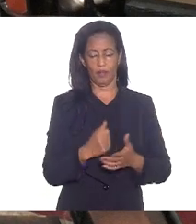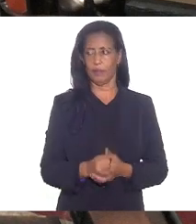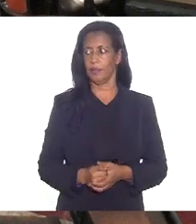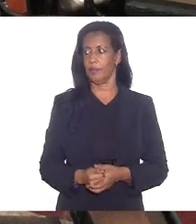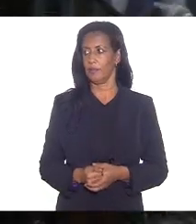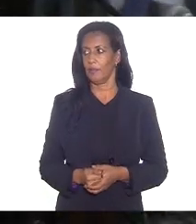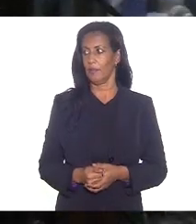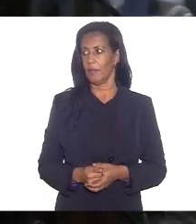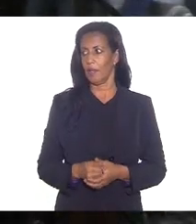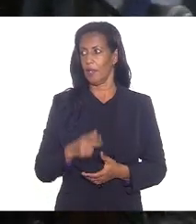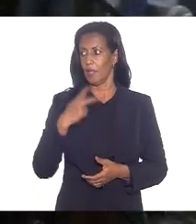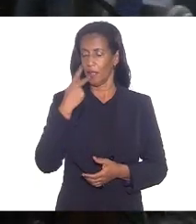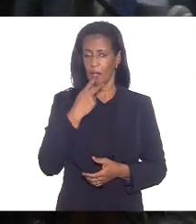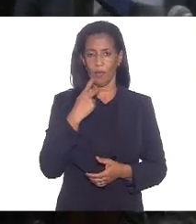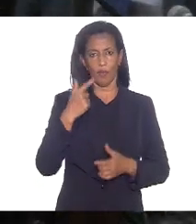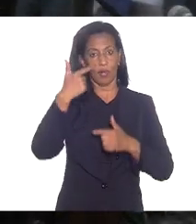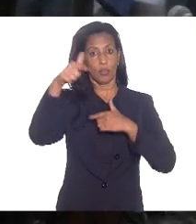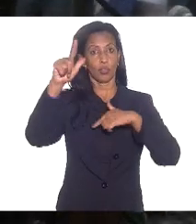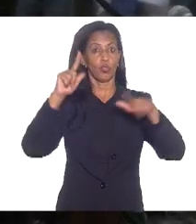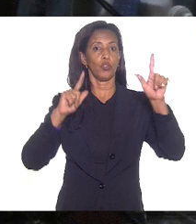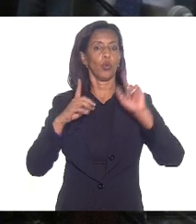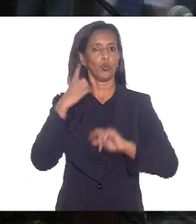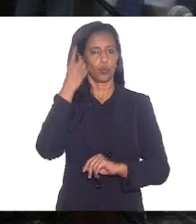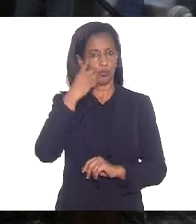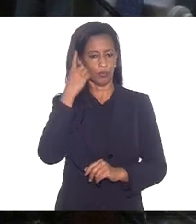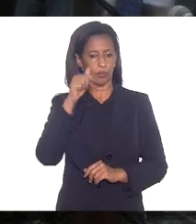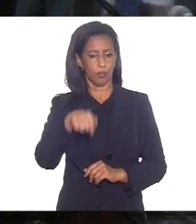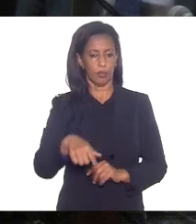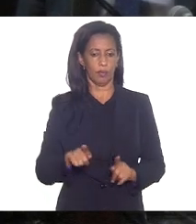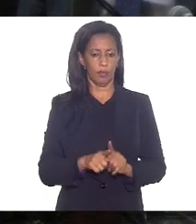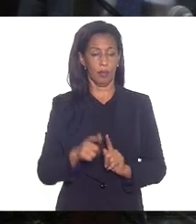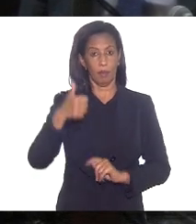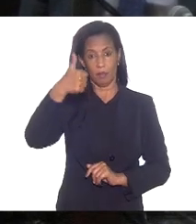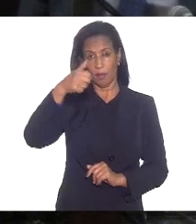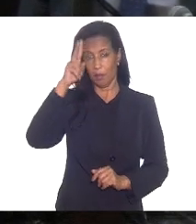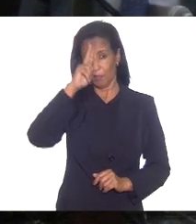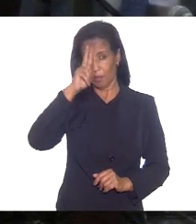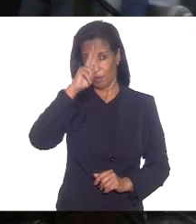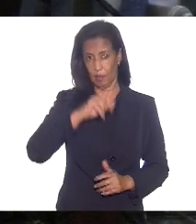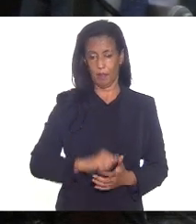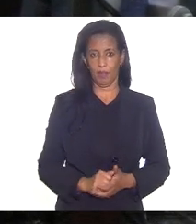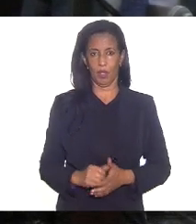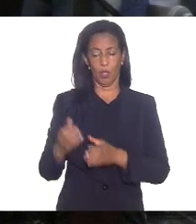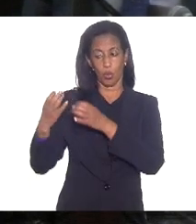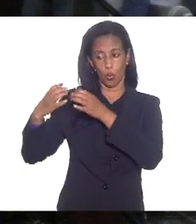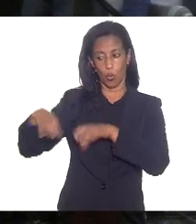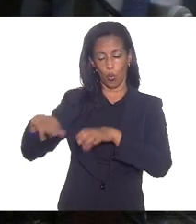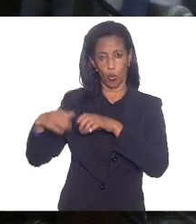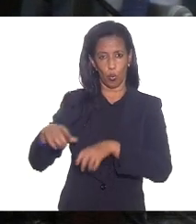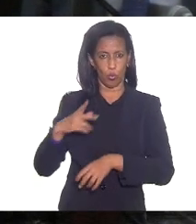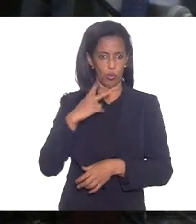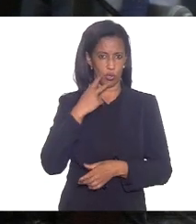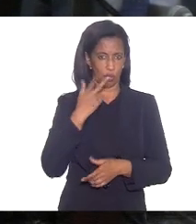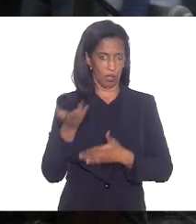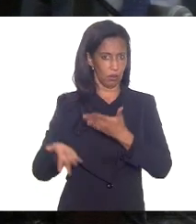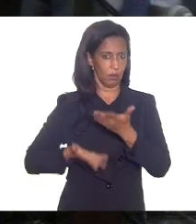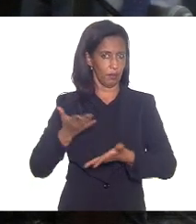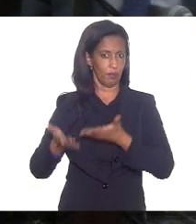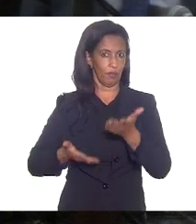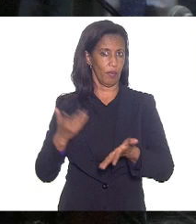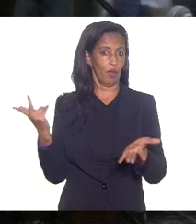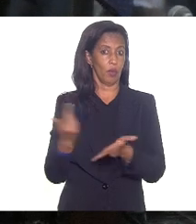a fala de vários deputados desta casa. Primeiro, para lembrar que o concurso que nós estamos tratando, ele foi feito